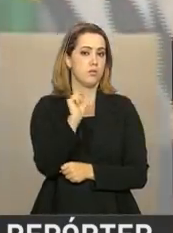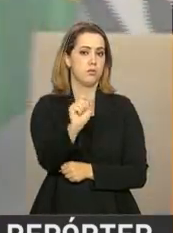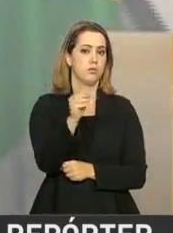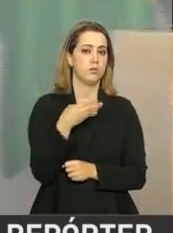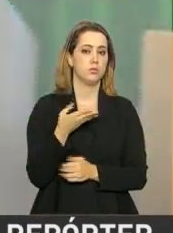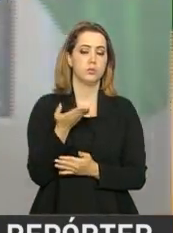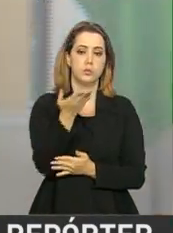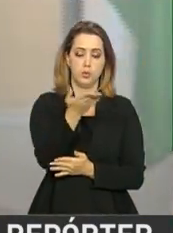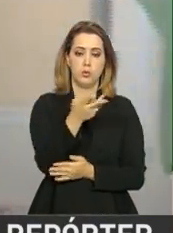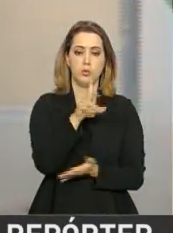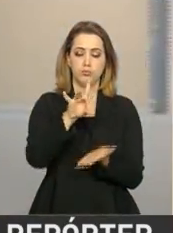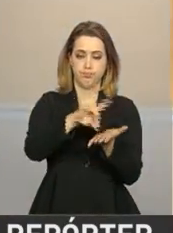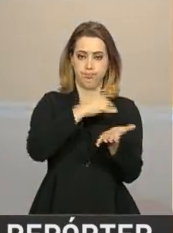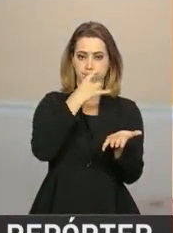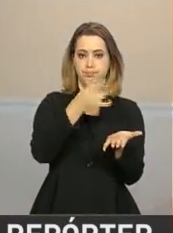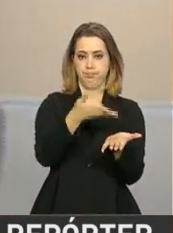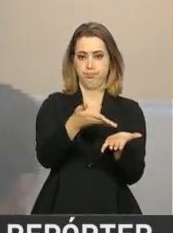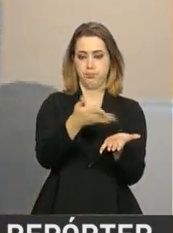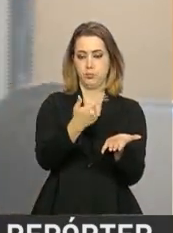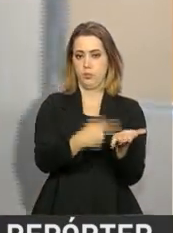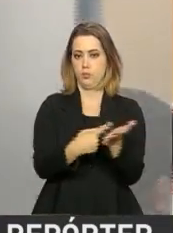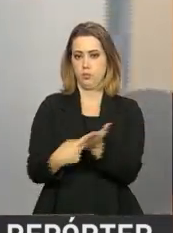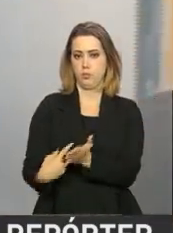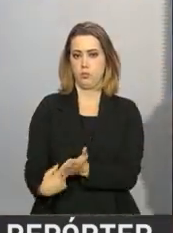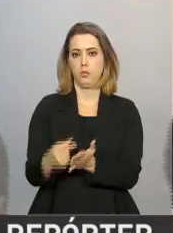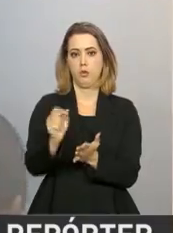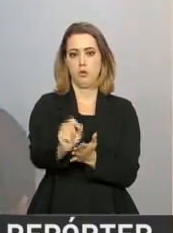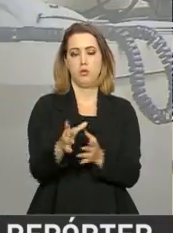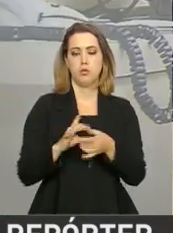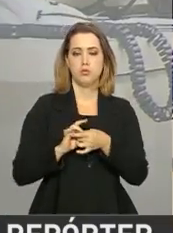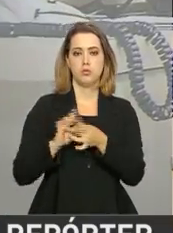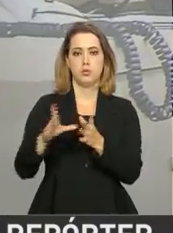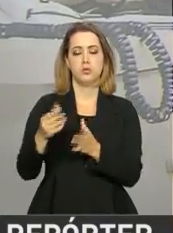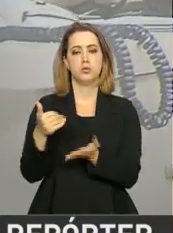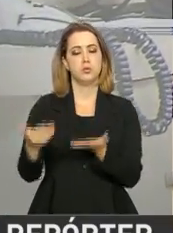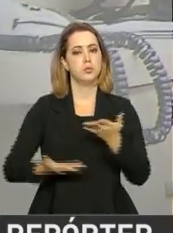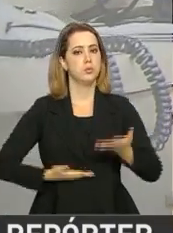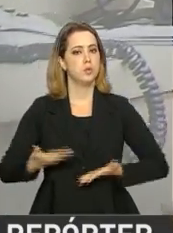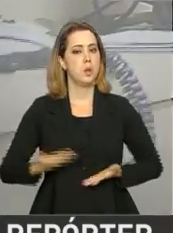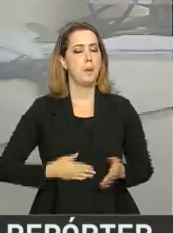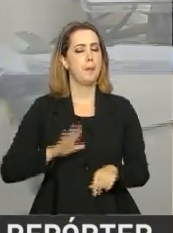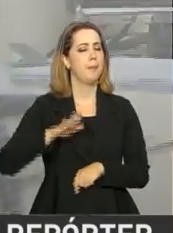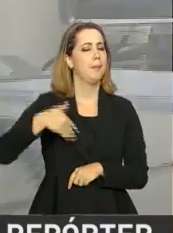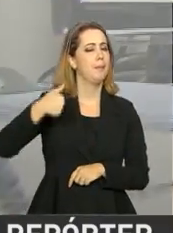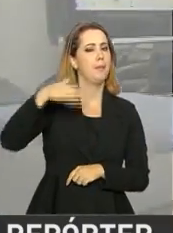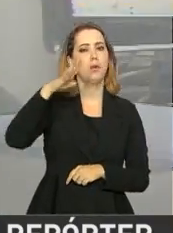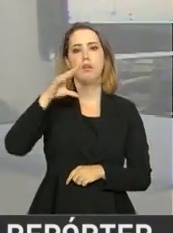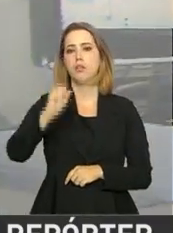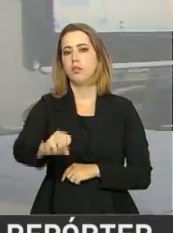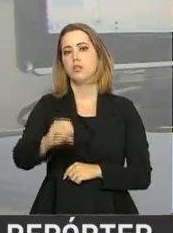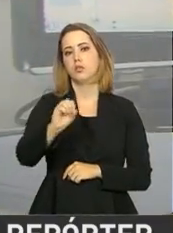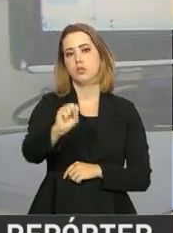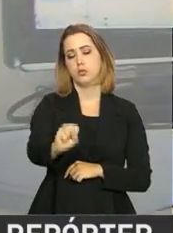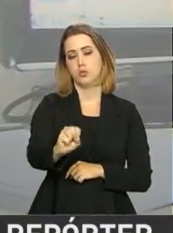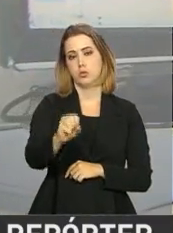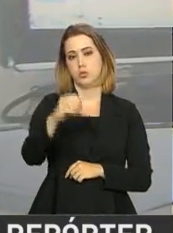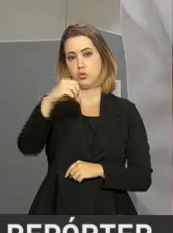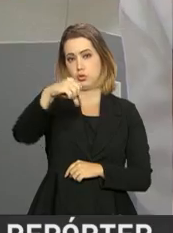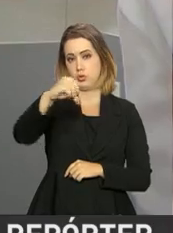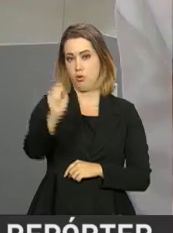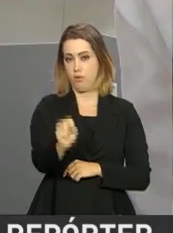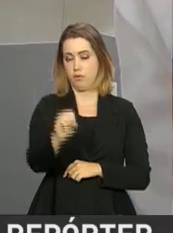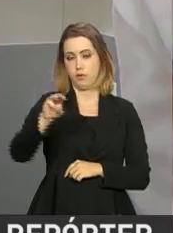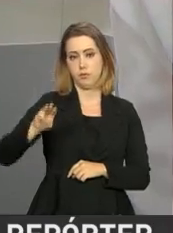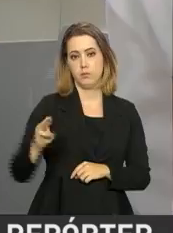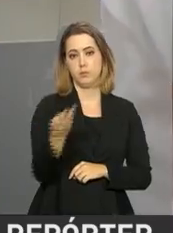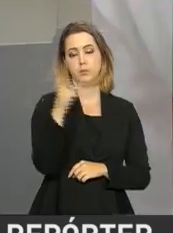ministro Ricardo Barros assinou portarias de habilitação de serviços, mais de 98 milhões de reais por ano vão ser destinados